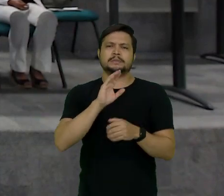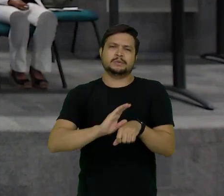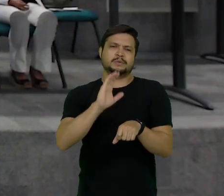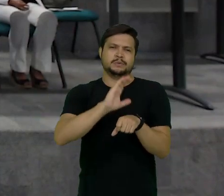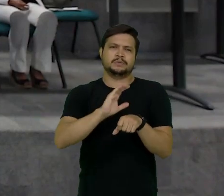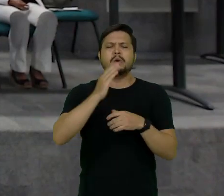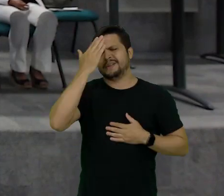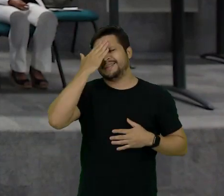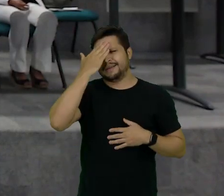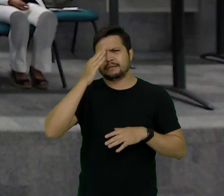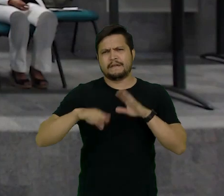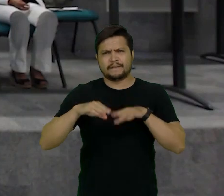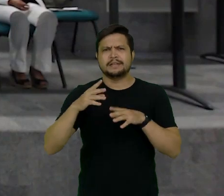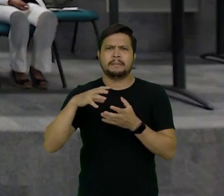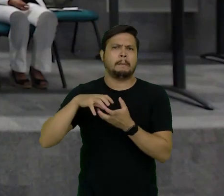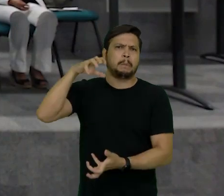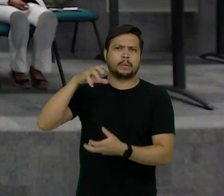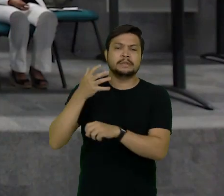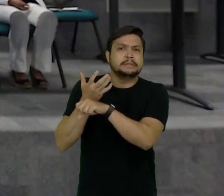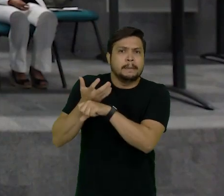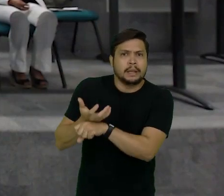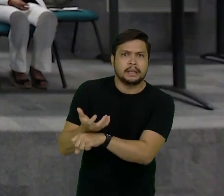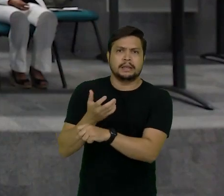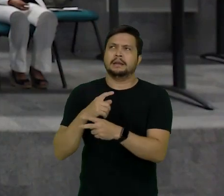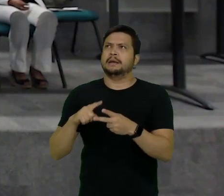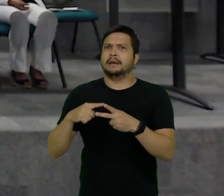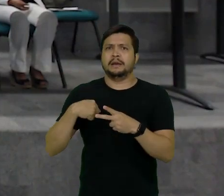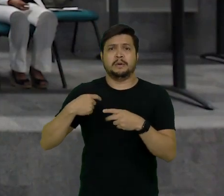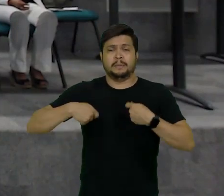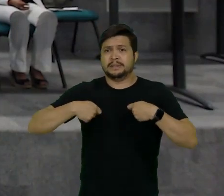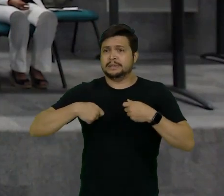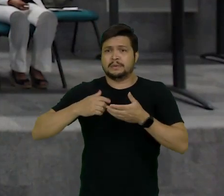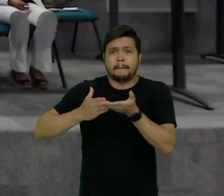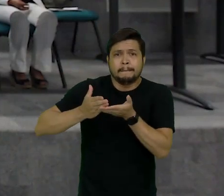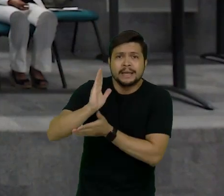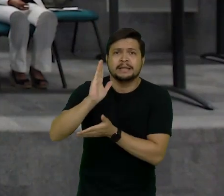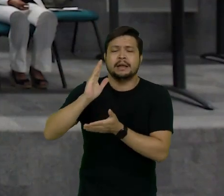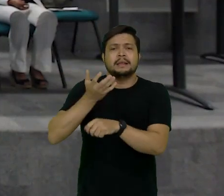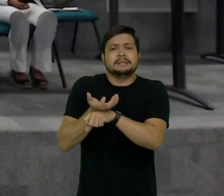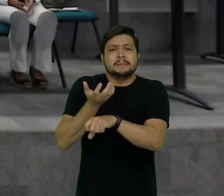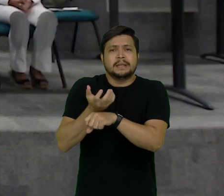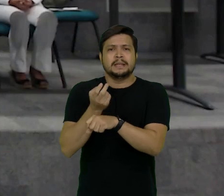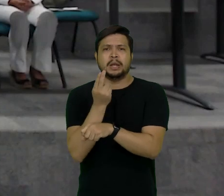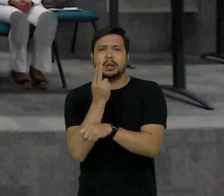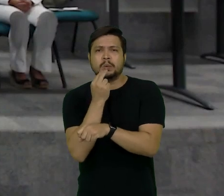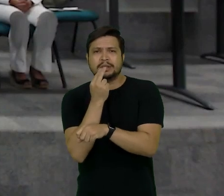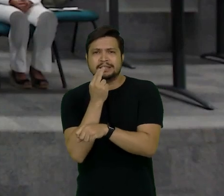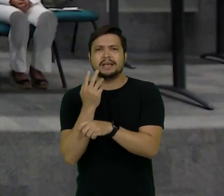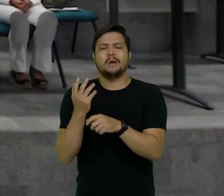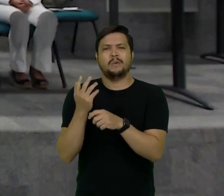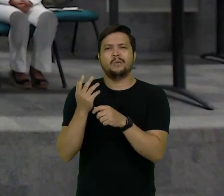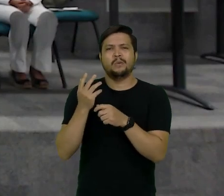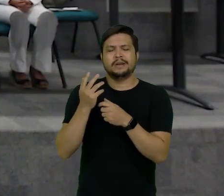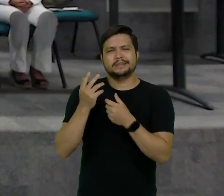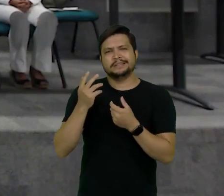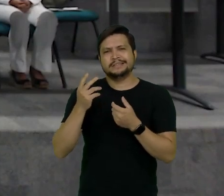entendo, é muita disciplina, né? Meu Deus, eu tenho que passar em nutrição de ruminantes, eu tenho que aprender a